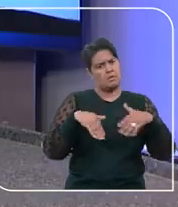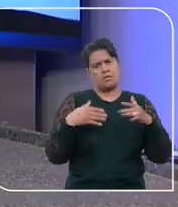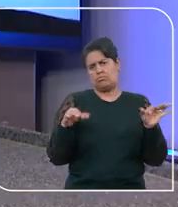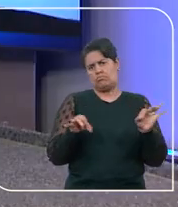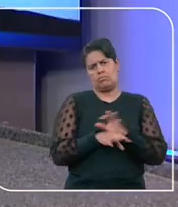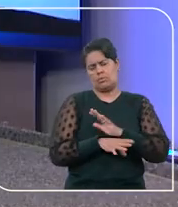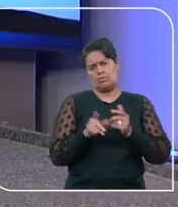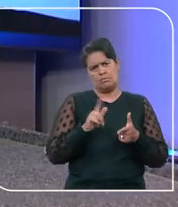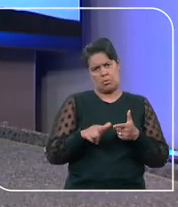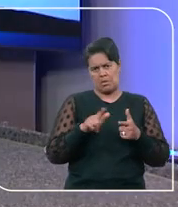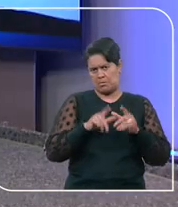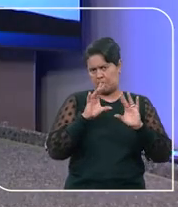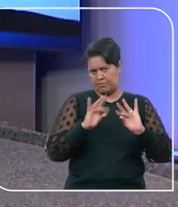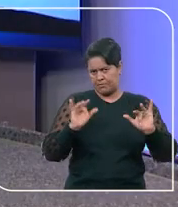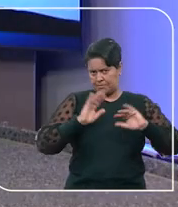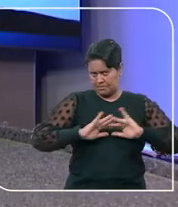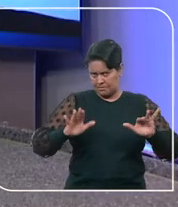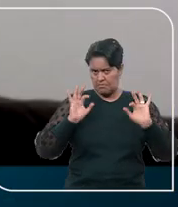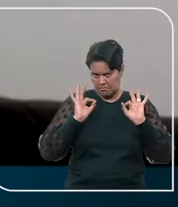né?